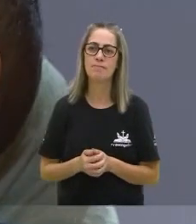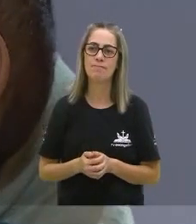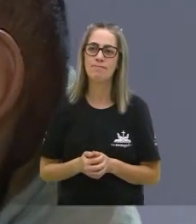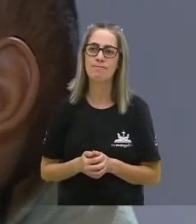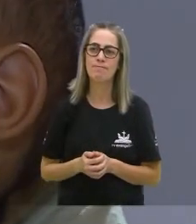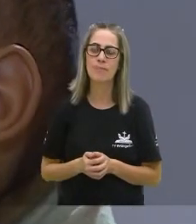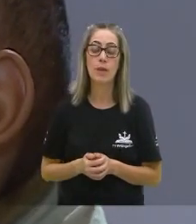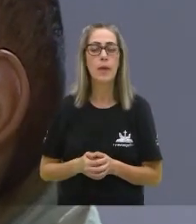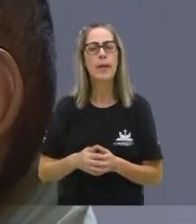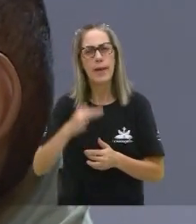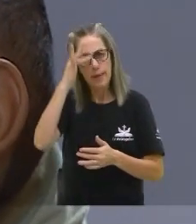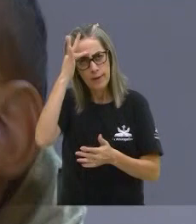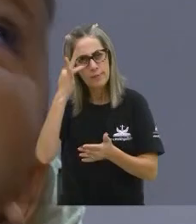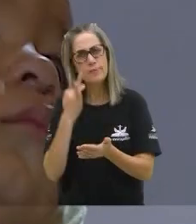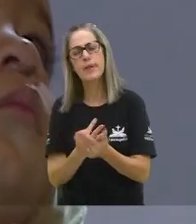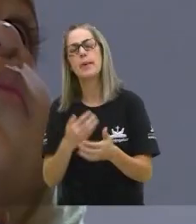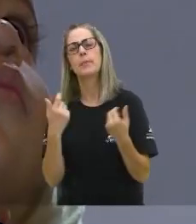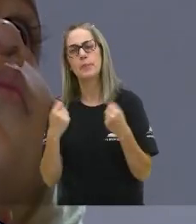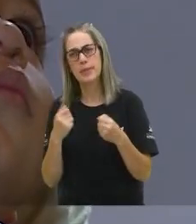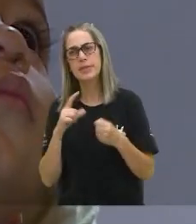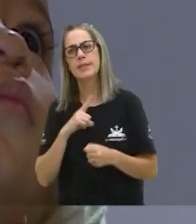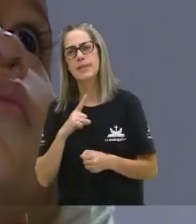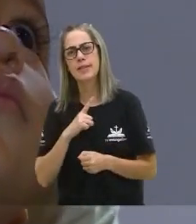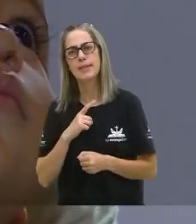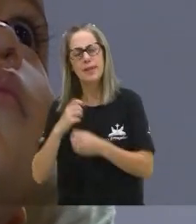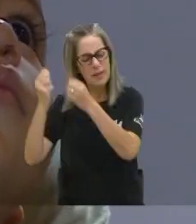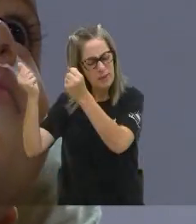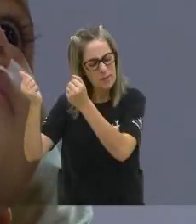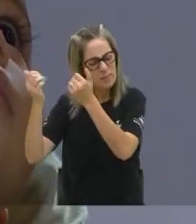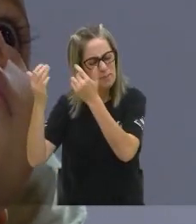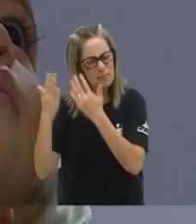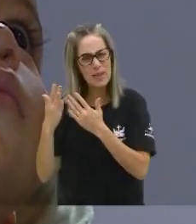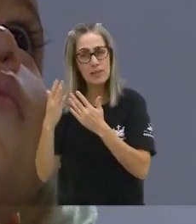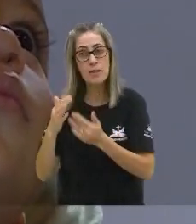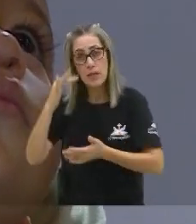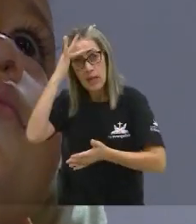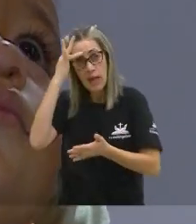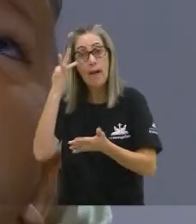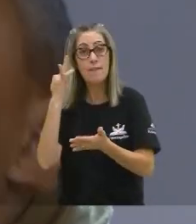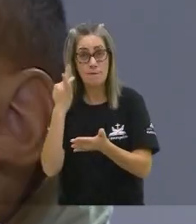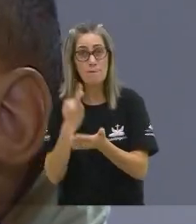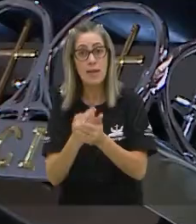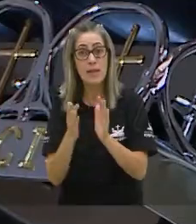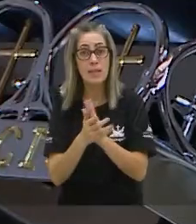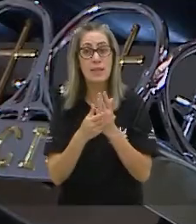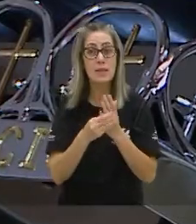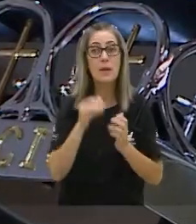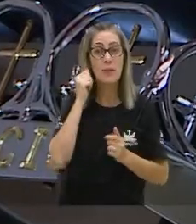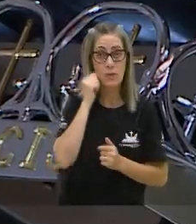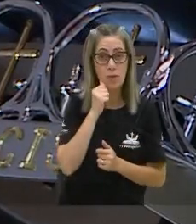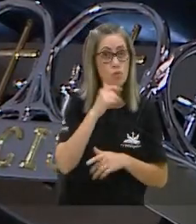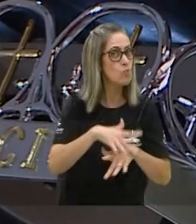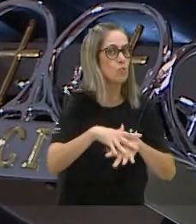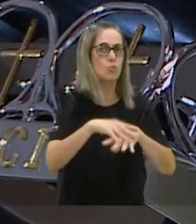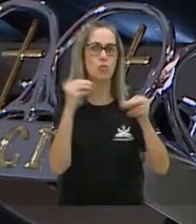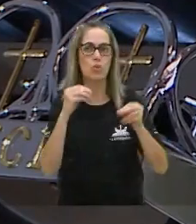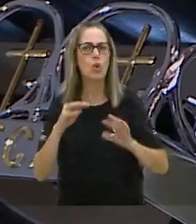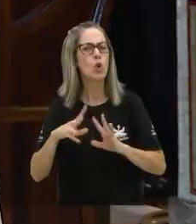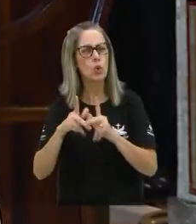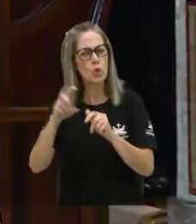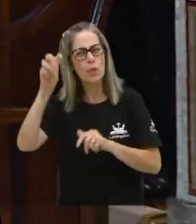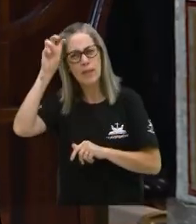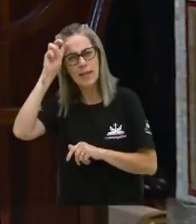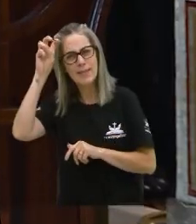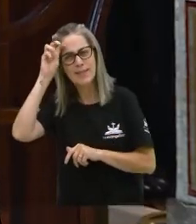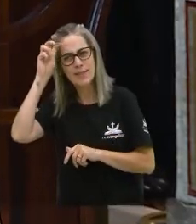dizer que a pessoa tem que ter fé, né? É muita bênção e ela, a fé dela curou ela. É todas as quintas-feiras, independente de